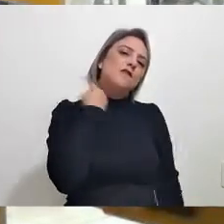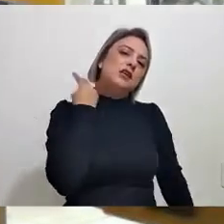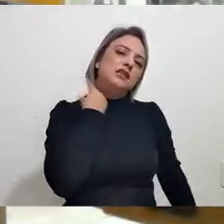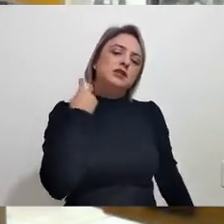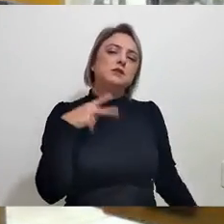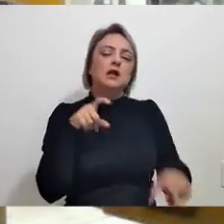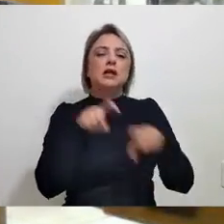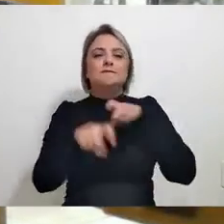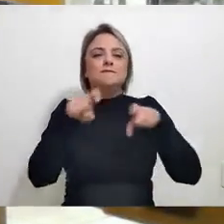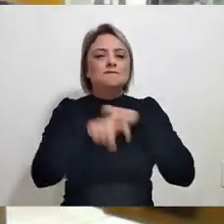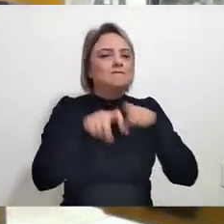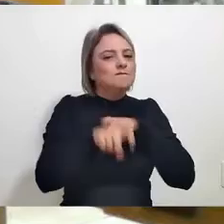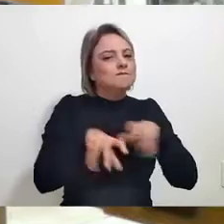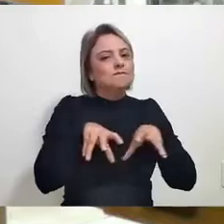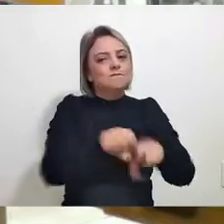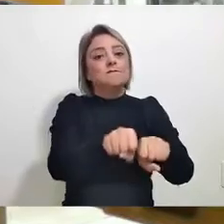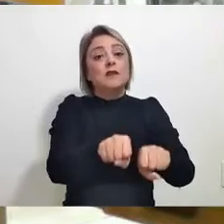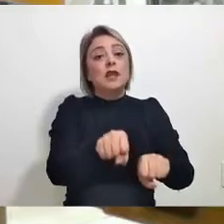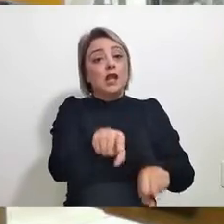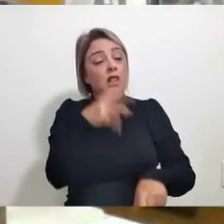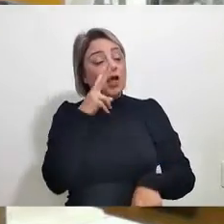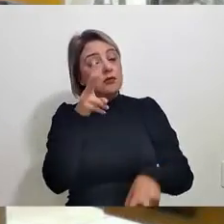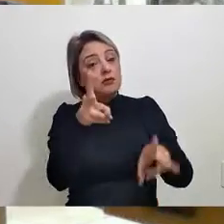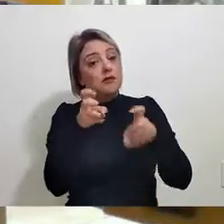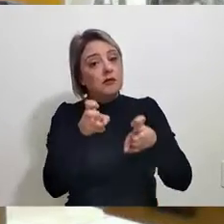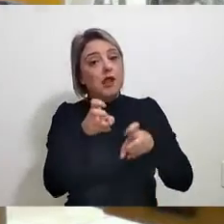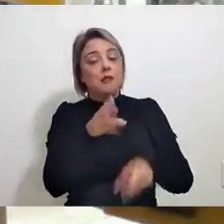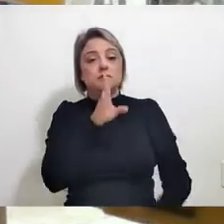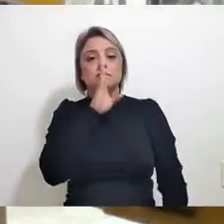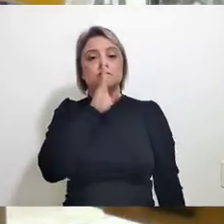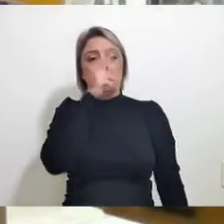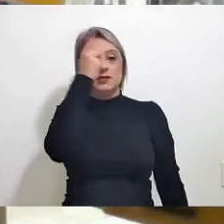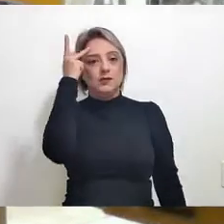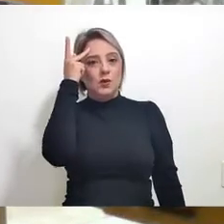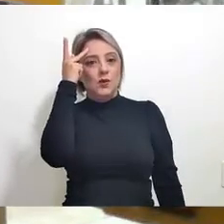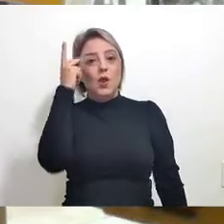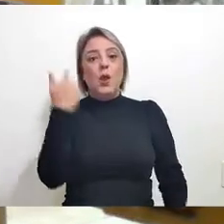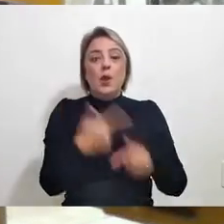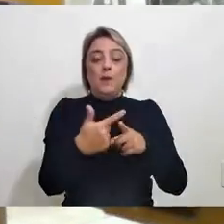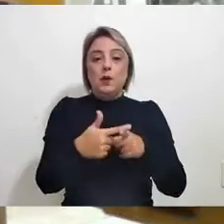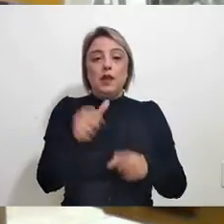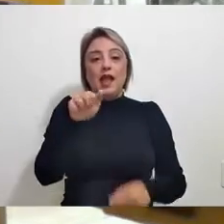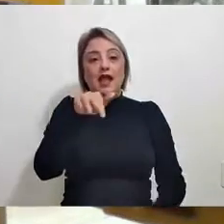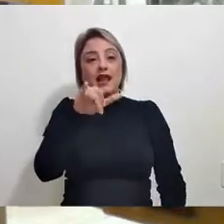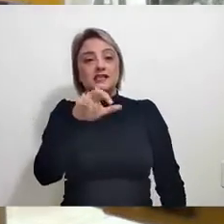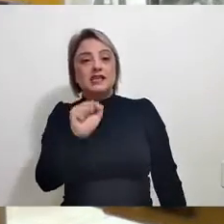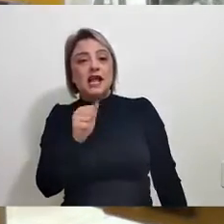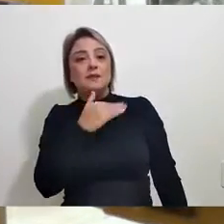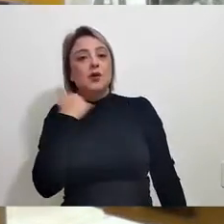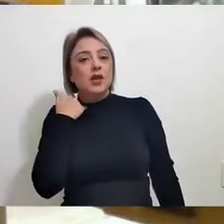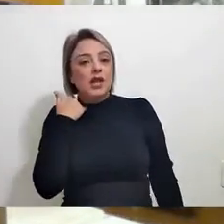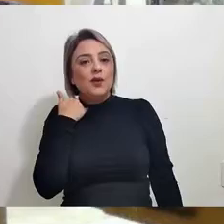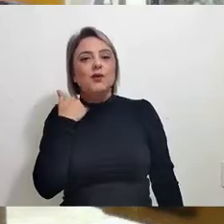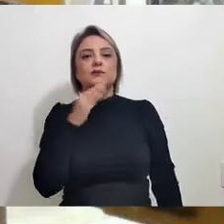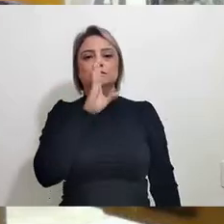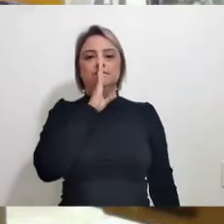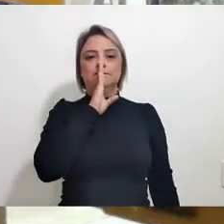esse olhar de cidadão, sabe? Que às vezes a gente fala assim, ah, a tia Ana Maria. Não, não é a tia Ana